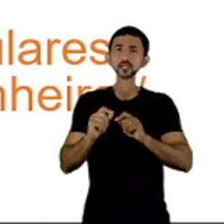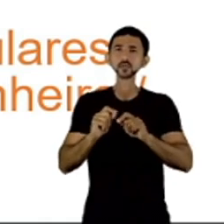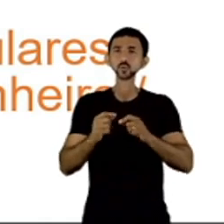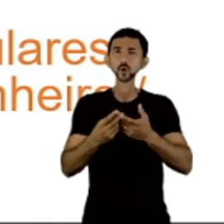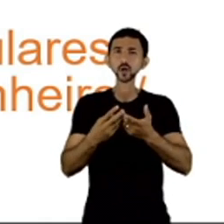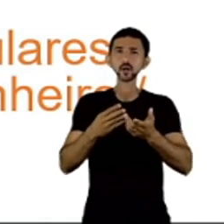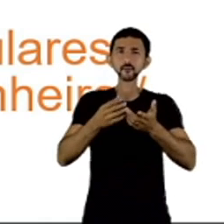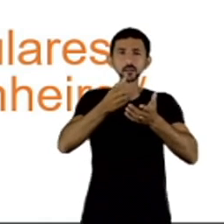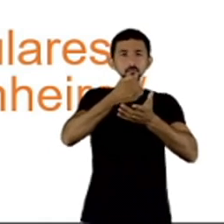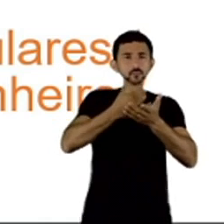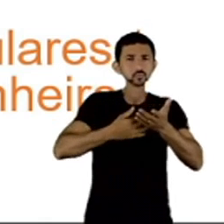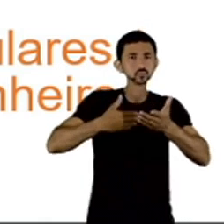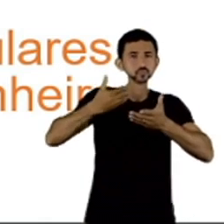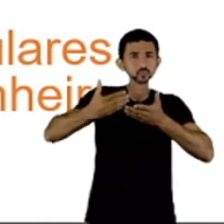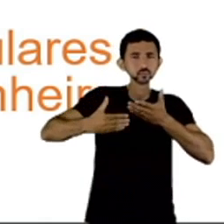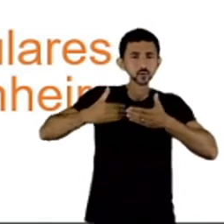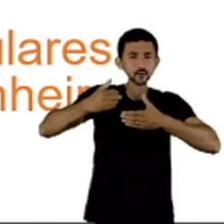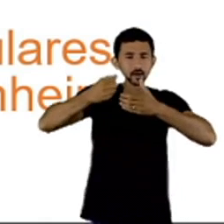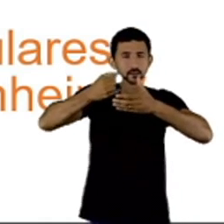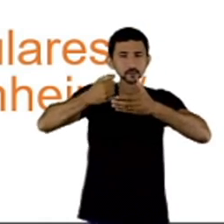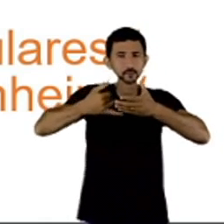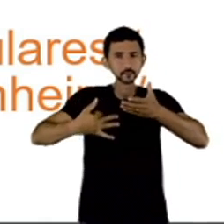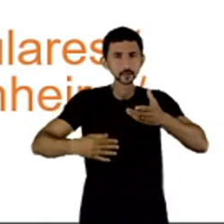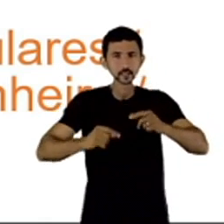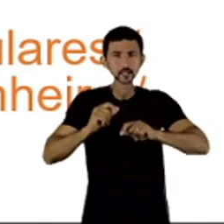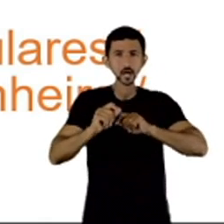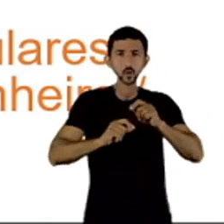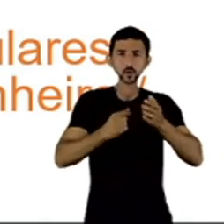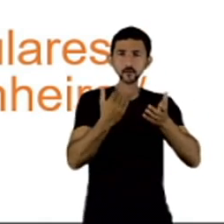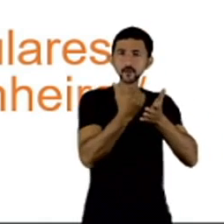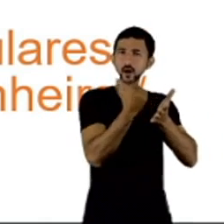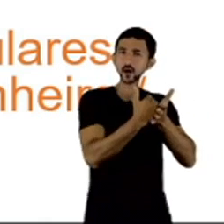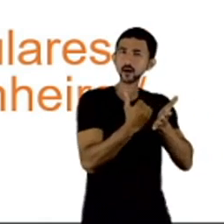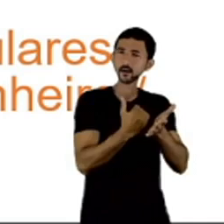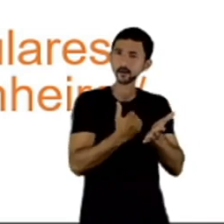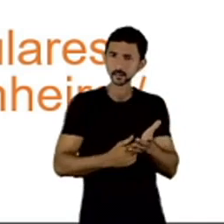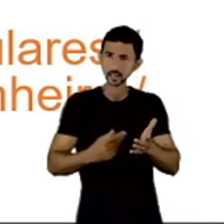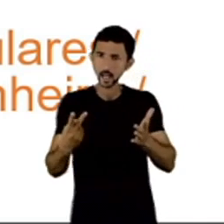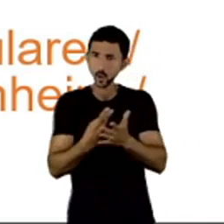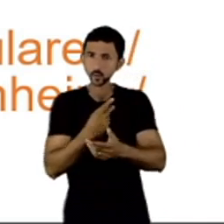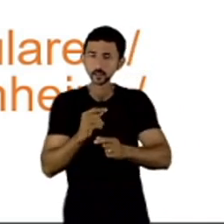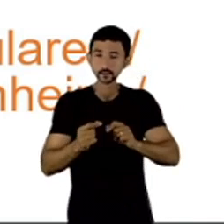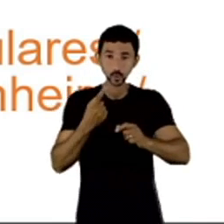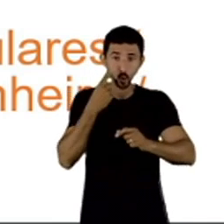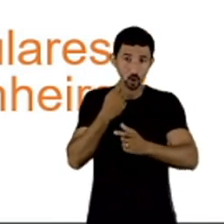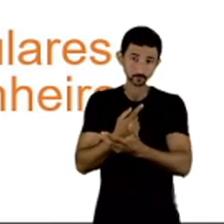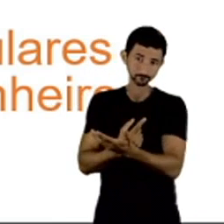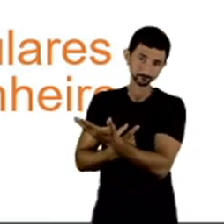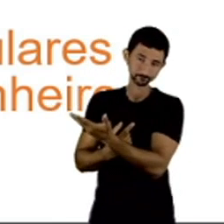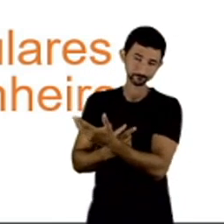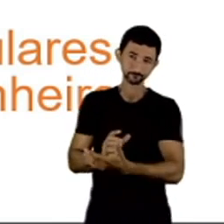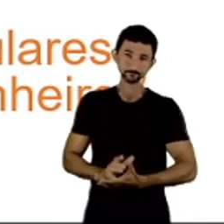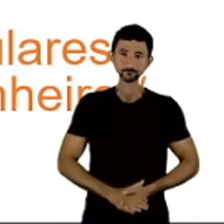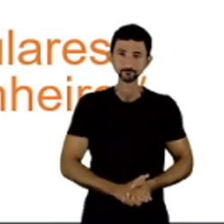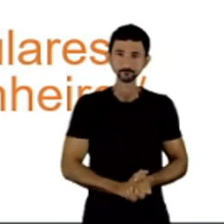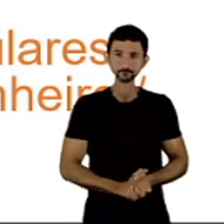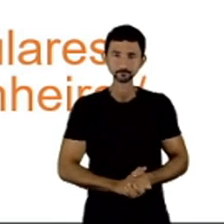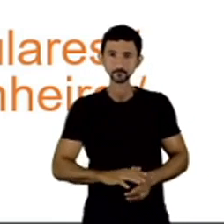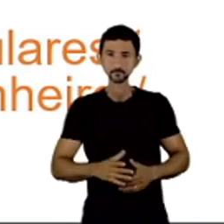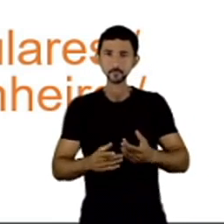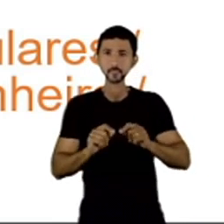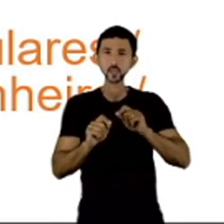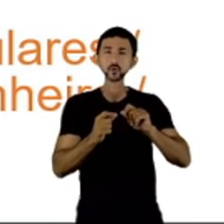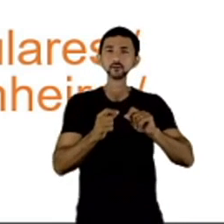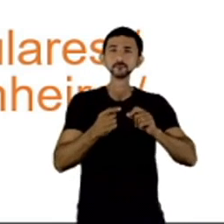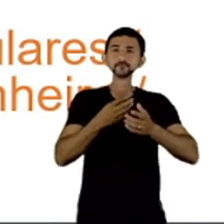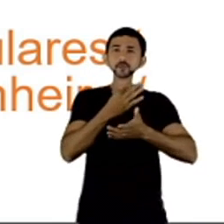vai se desdobrar para te explicar uma série de coisas, tá? Então, veja que depois, por exemplo, o texto vai